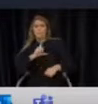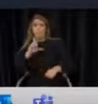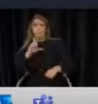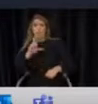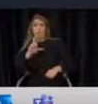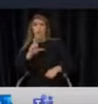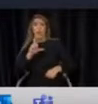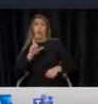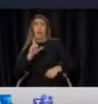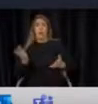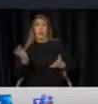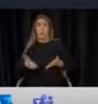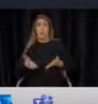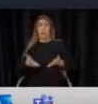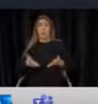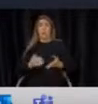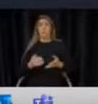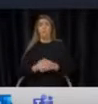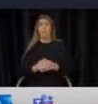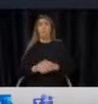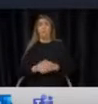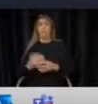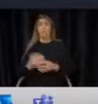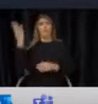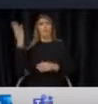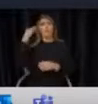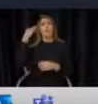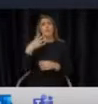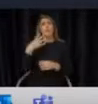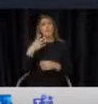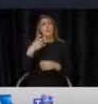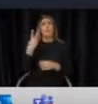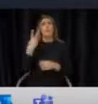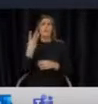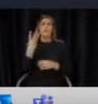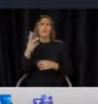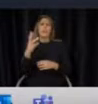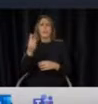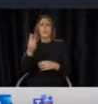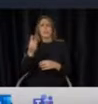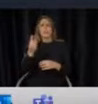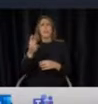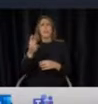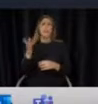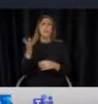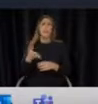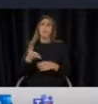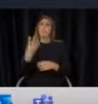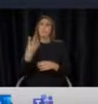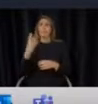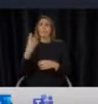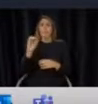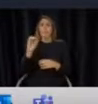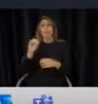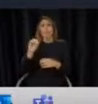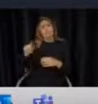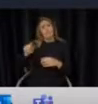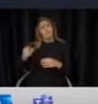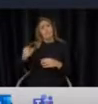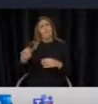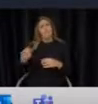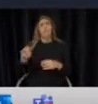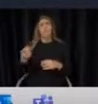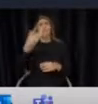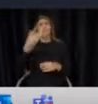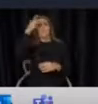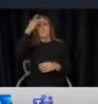de 35, 40 mil pacientes aguardando para um transplante. Após a pandemia, nós chegamos aí a mais de 50